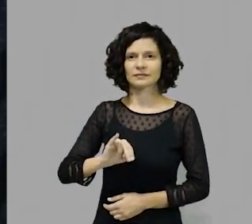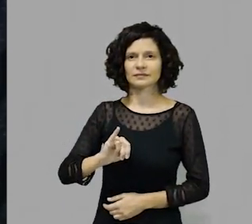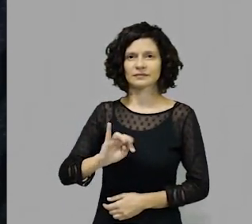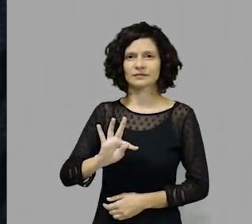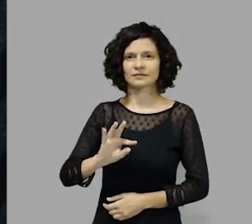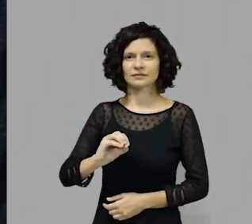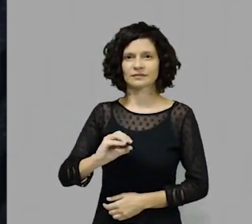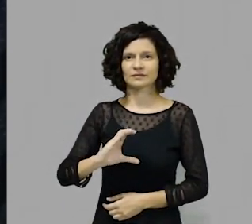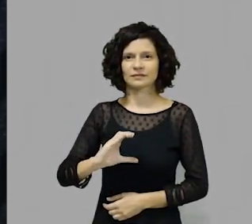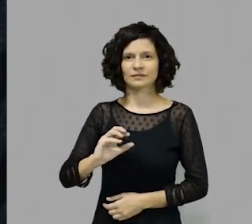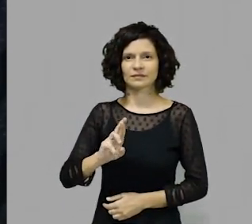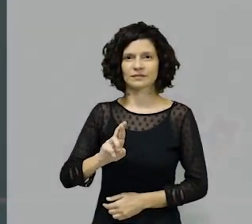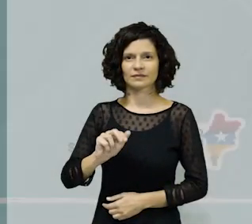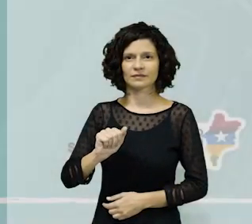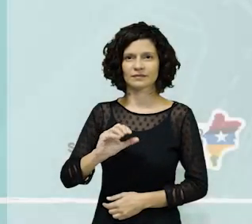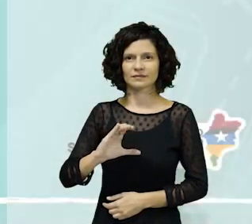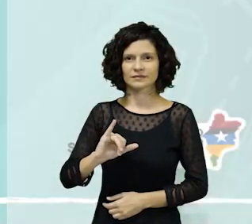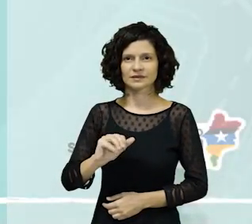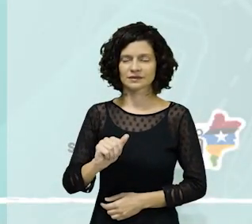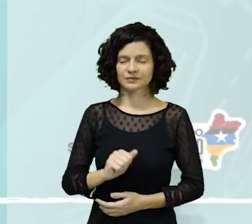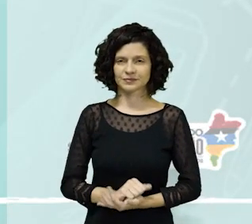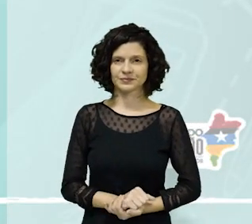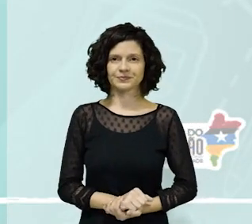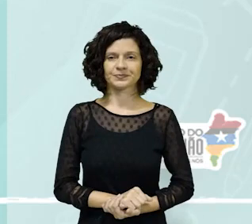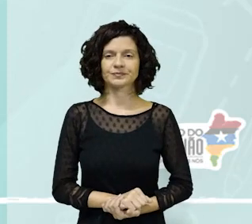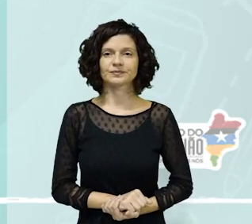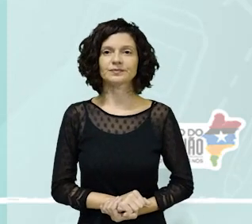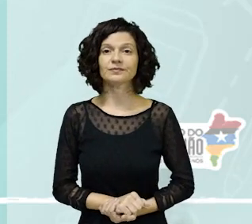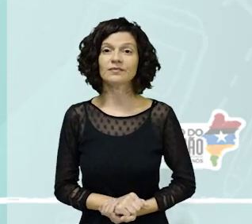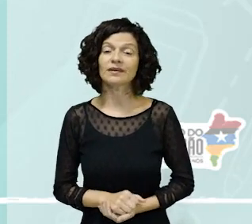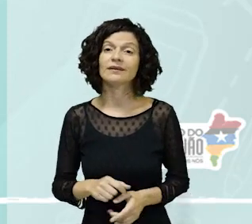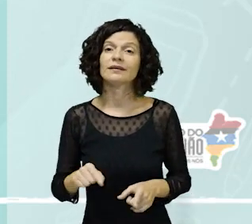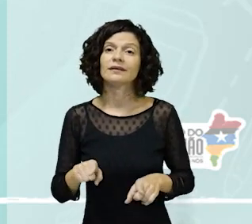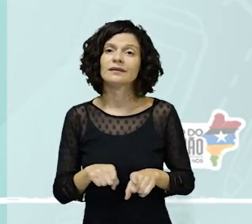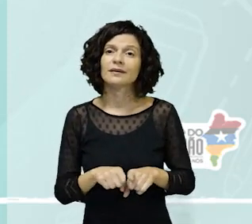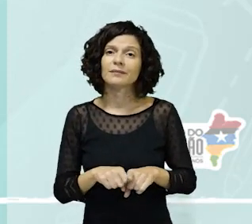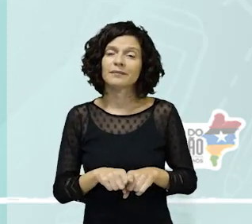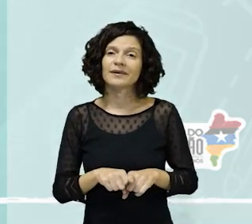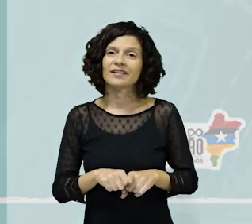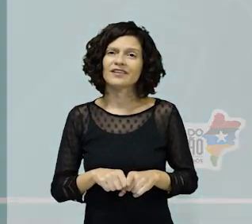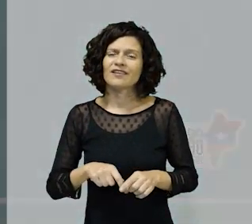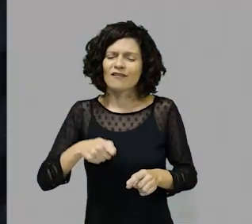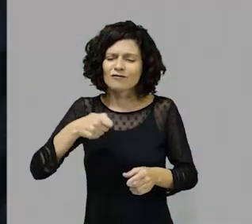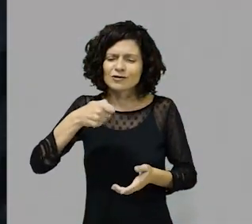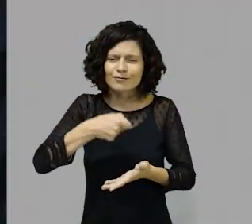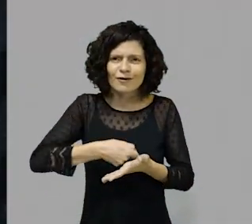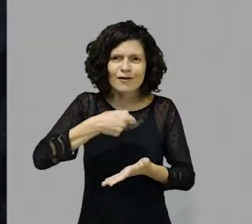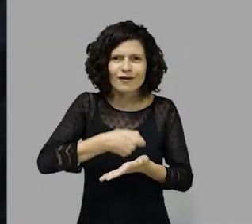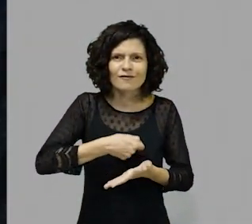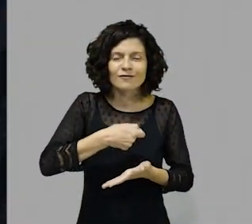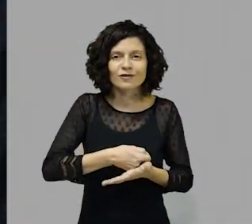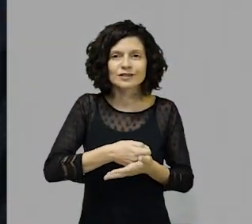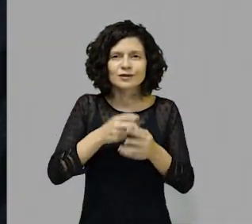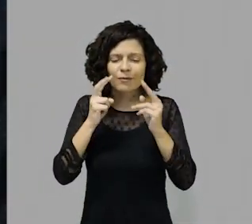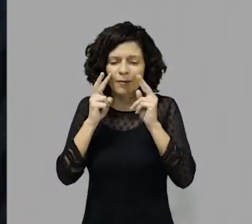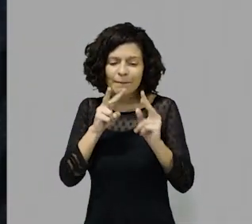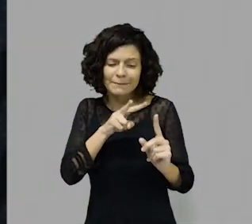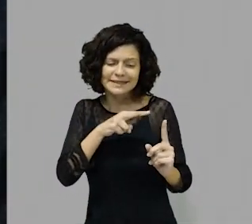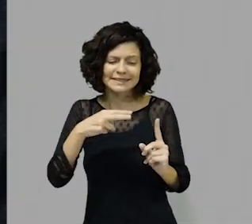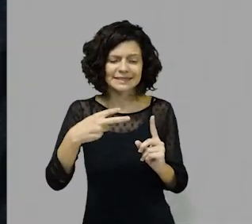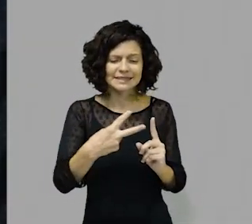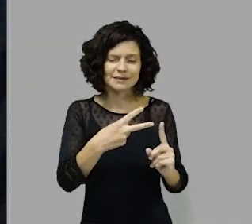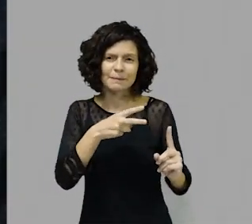vigente desde a modernidade. E isso reforça uma visão paternalista do Estado. Essas pessoas passam a ver o Estado como